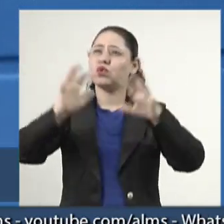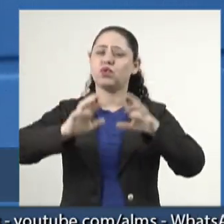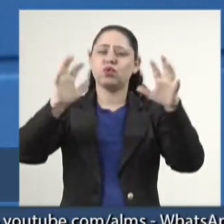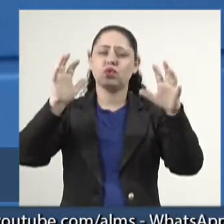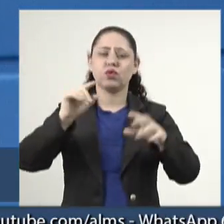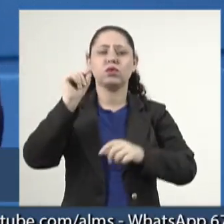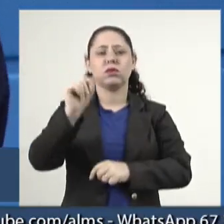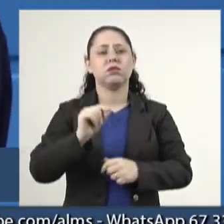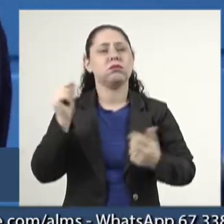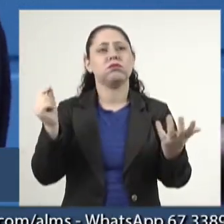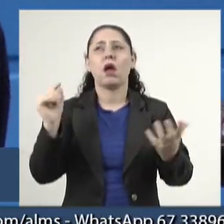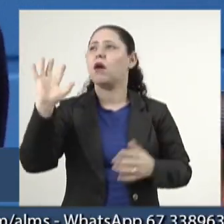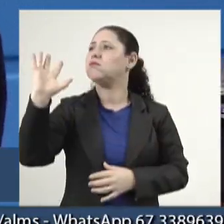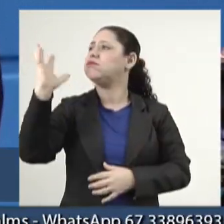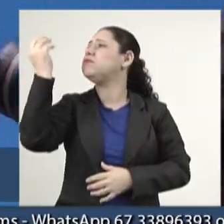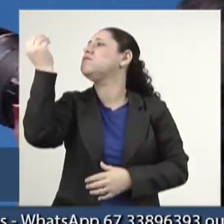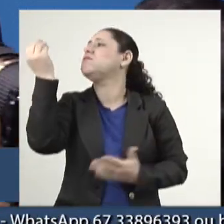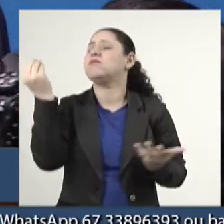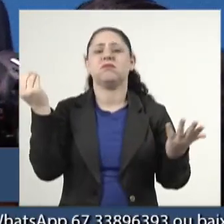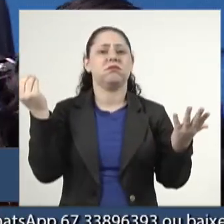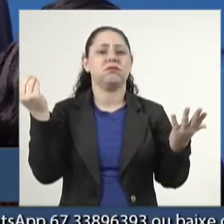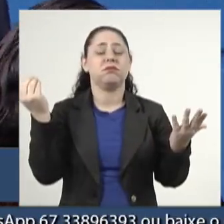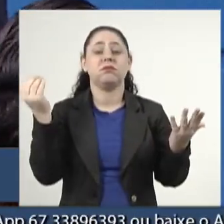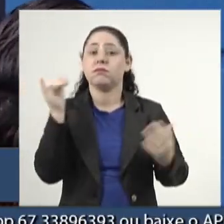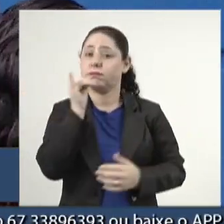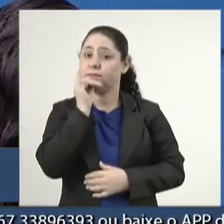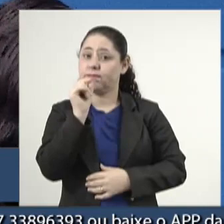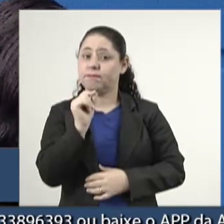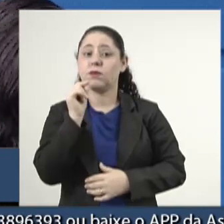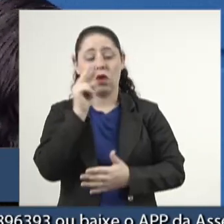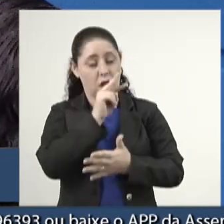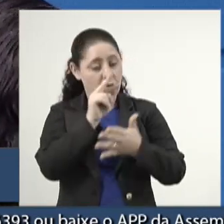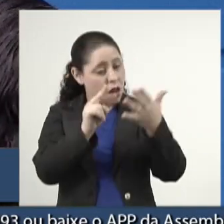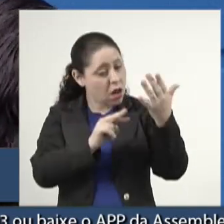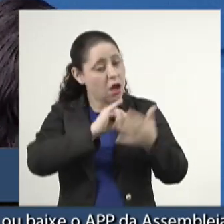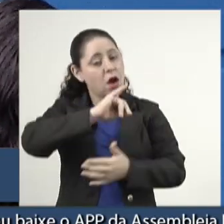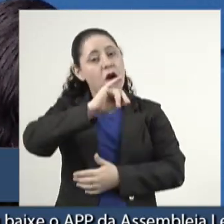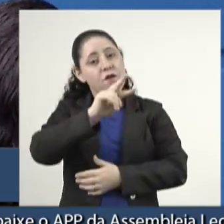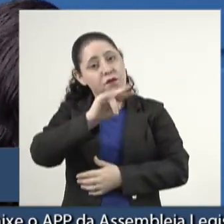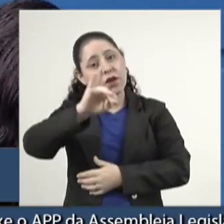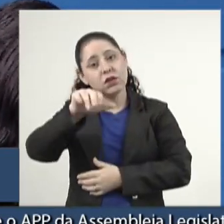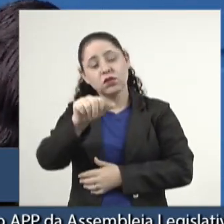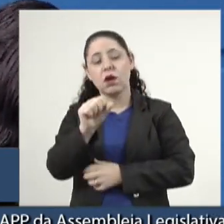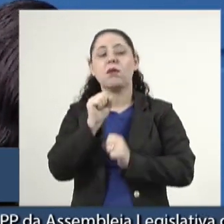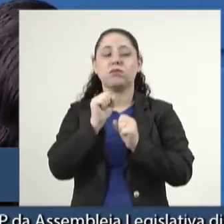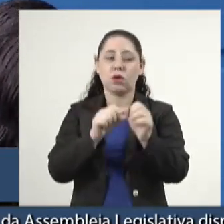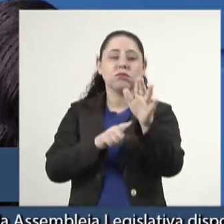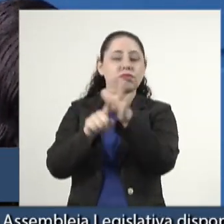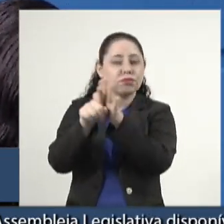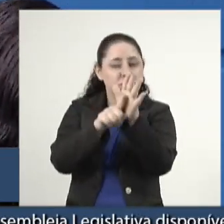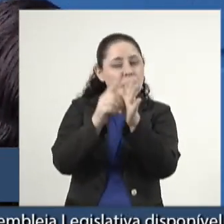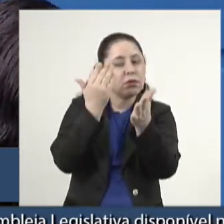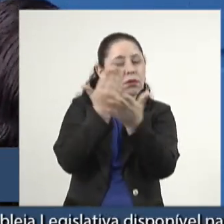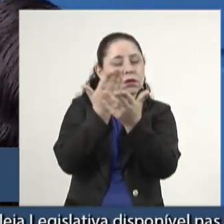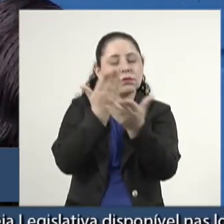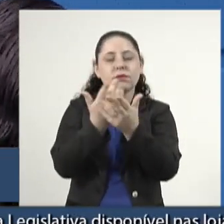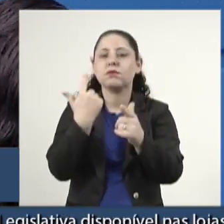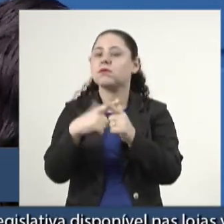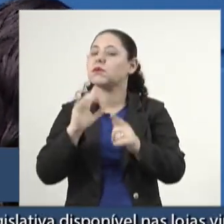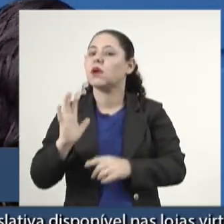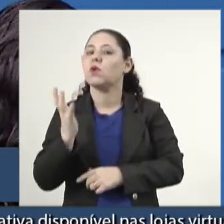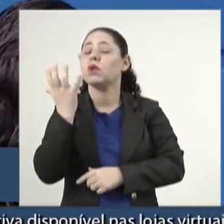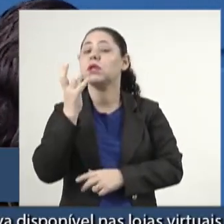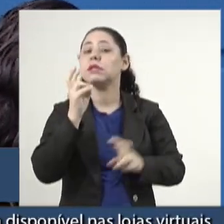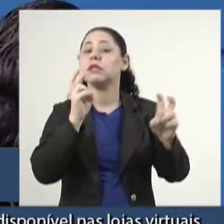coisa climática. Eu estou dando um exemplo que eu li na Veja, você não pode especular. Por que aconteceu